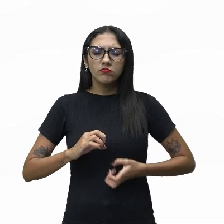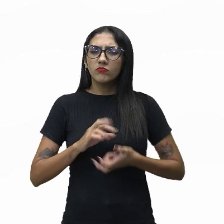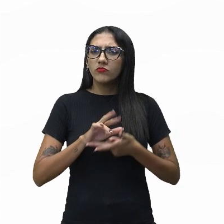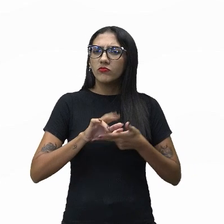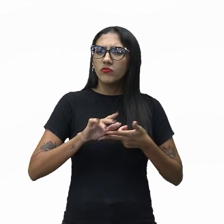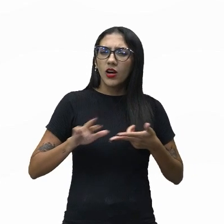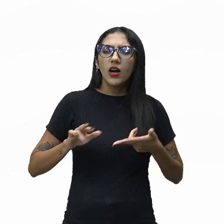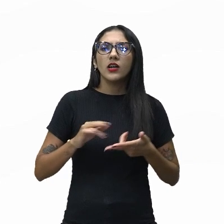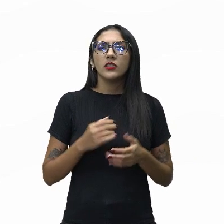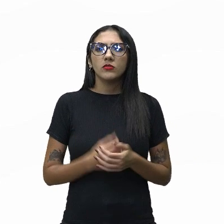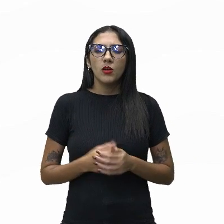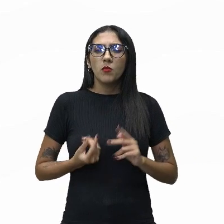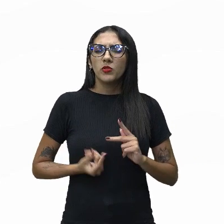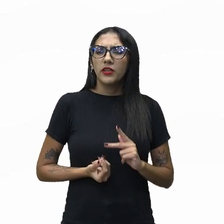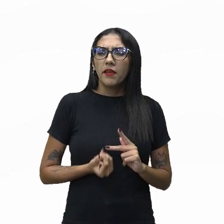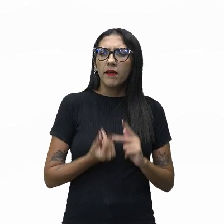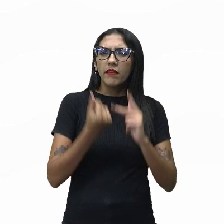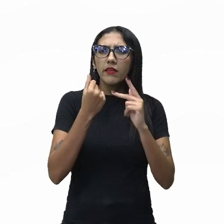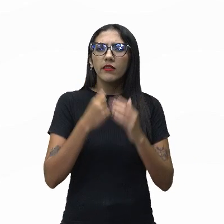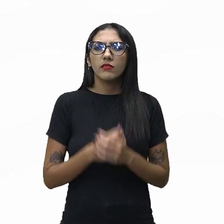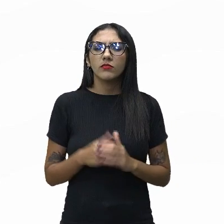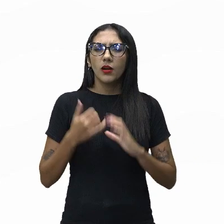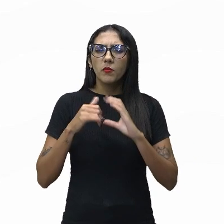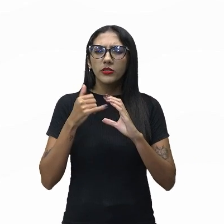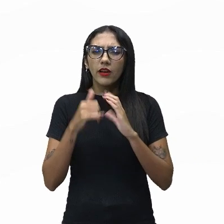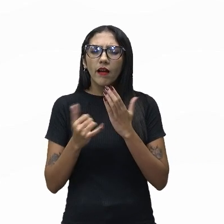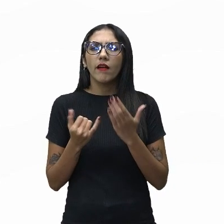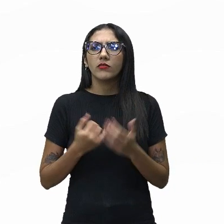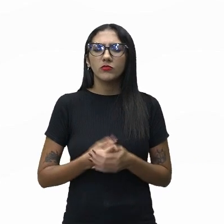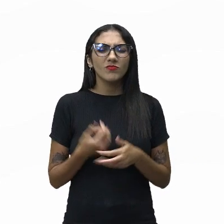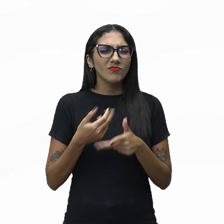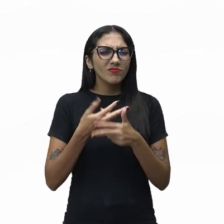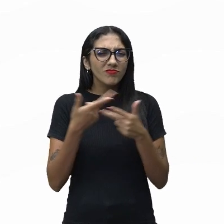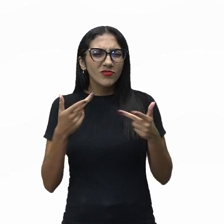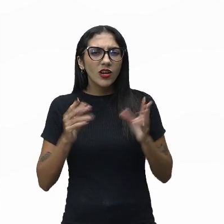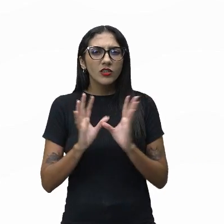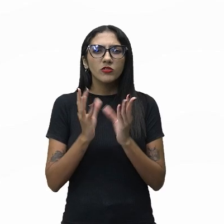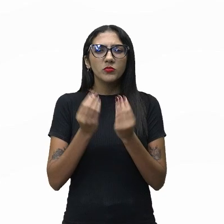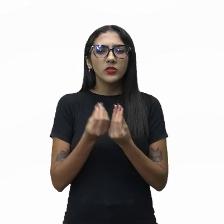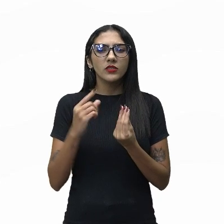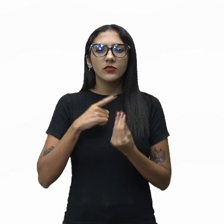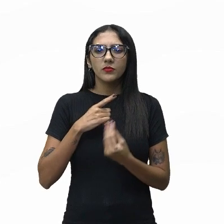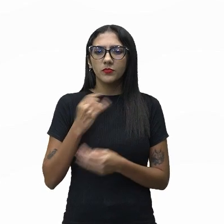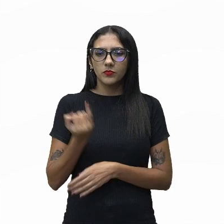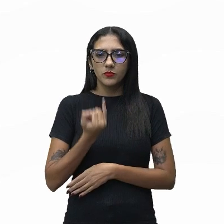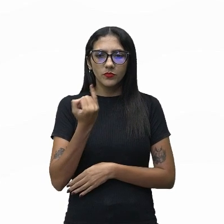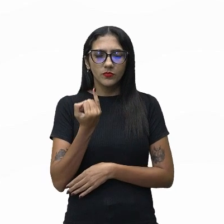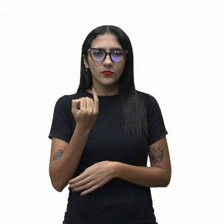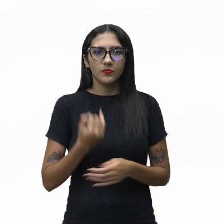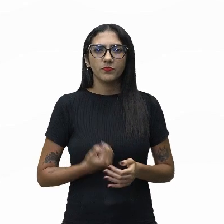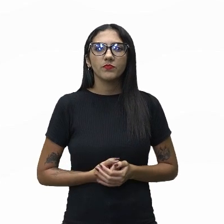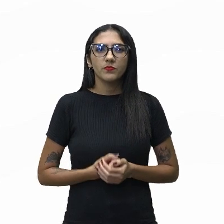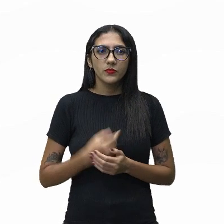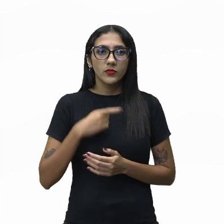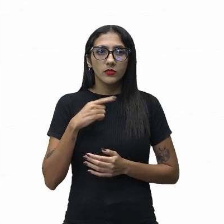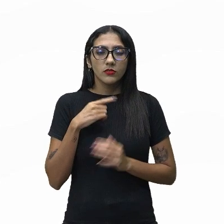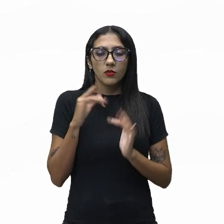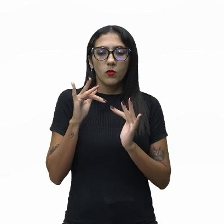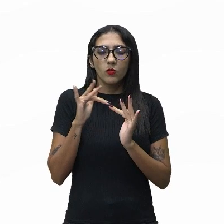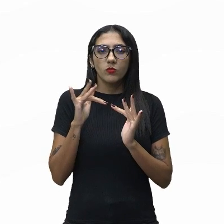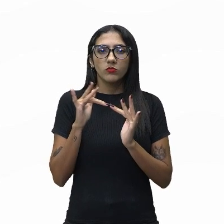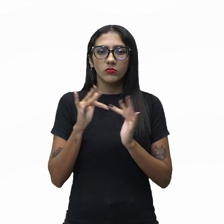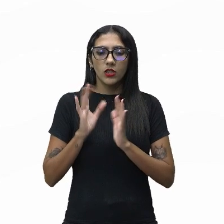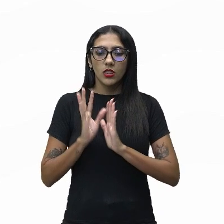glicose, proteínas, carboidratos, né, que vêm aí nessa alimentação, que ao se unirem com o oxigênio dentro